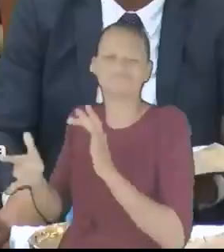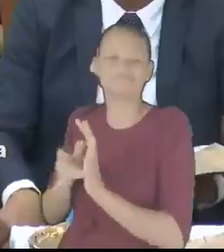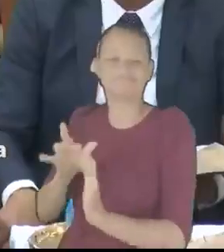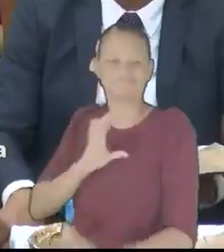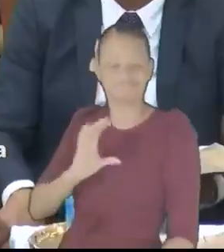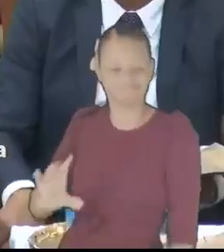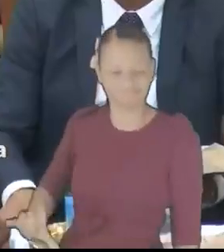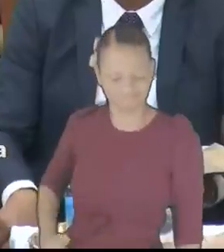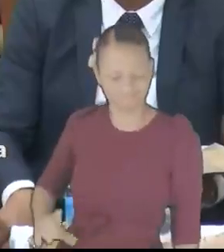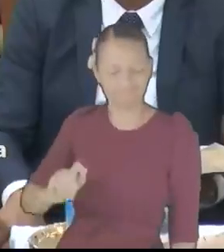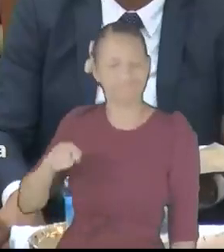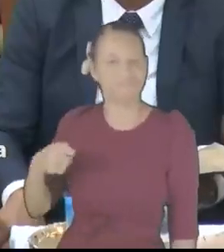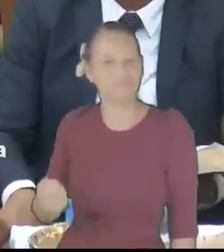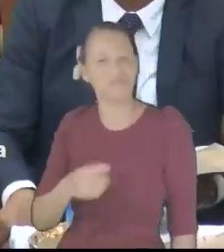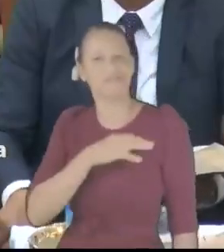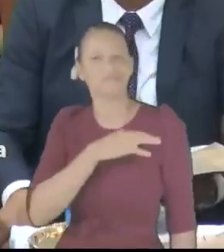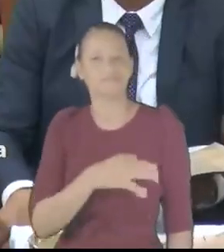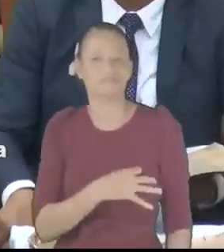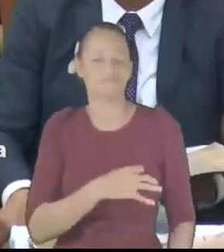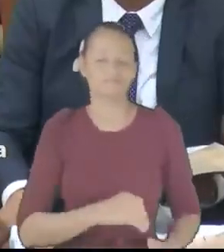Jesus Cristo justo.